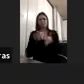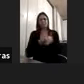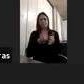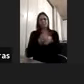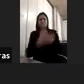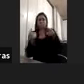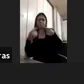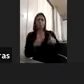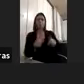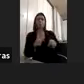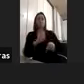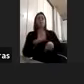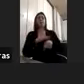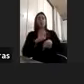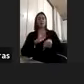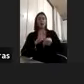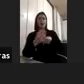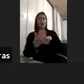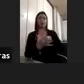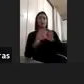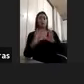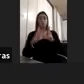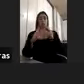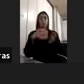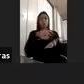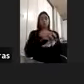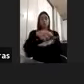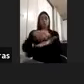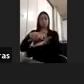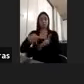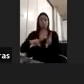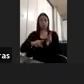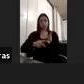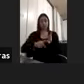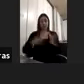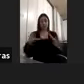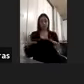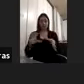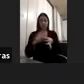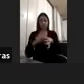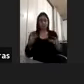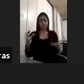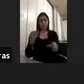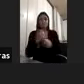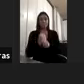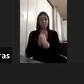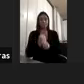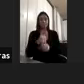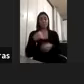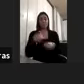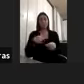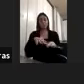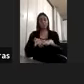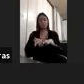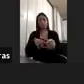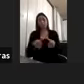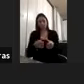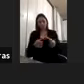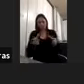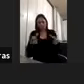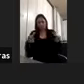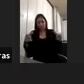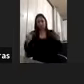centrais sindicais unidas desencadearam a ideia de um grande movimento em que essas